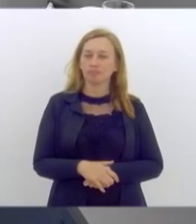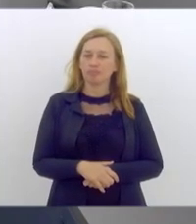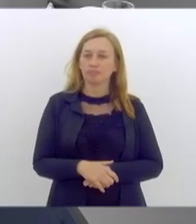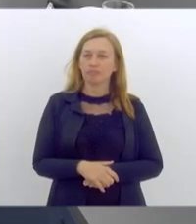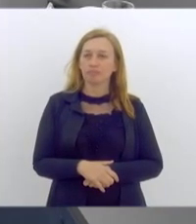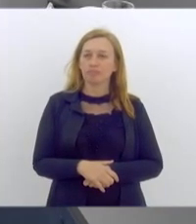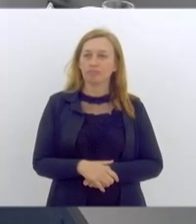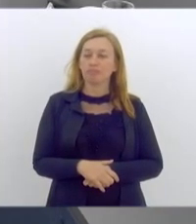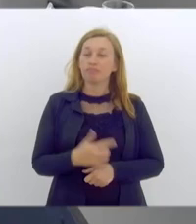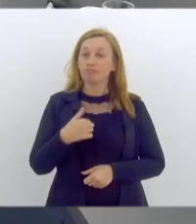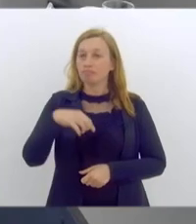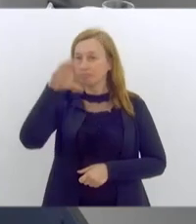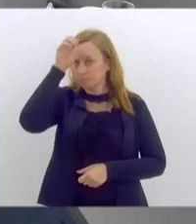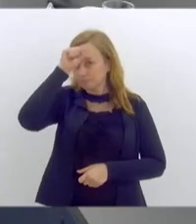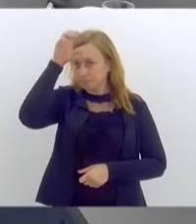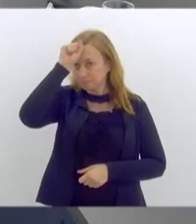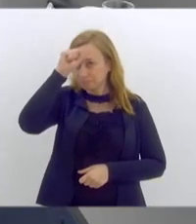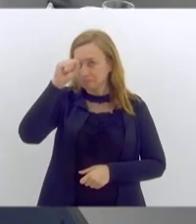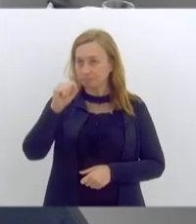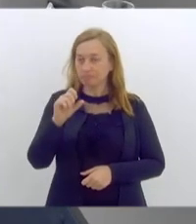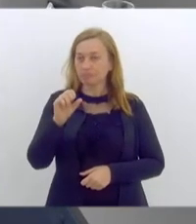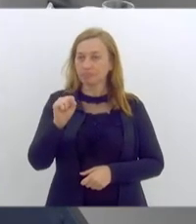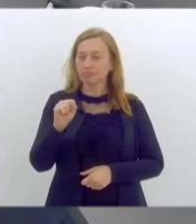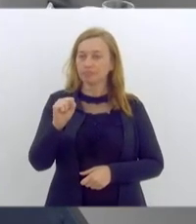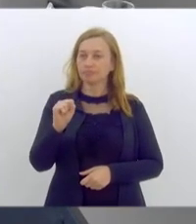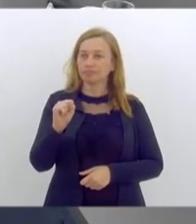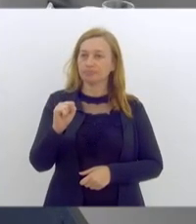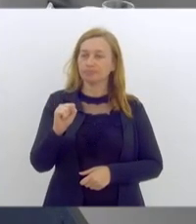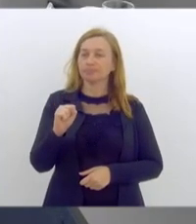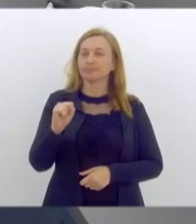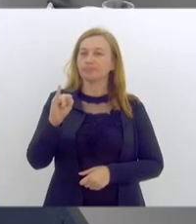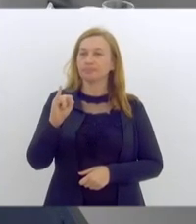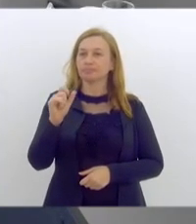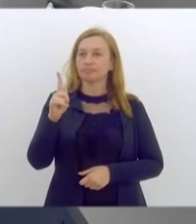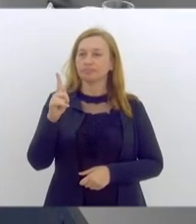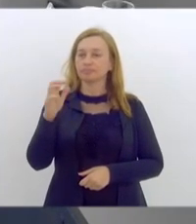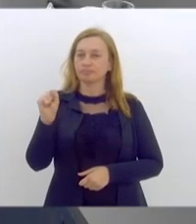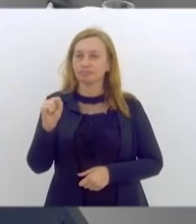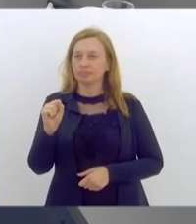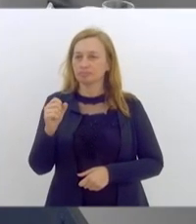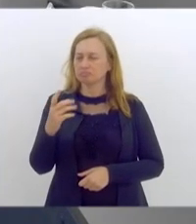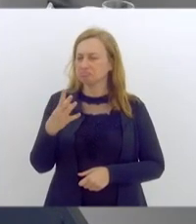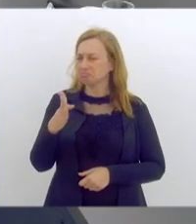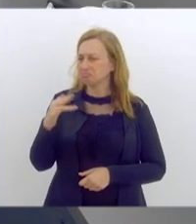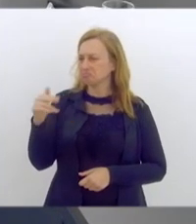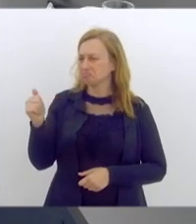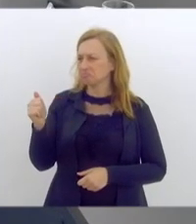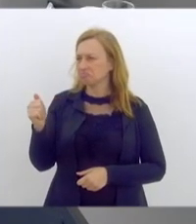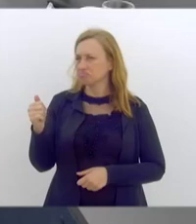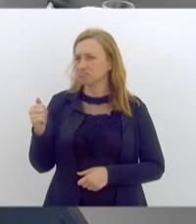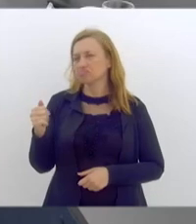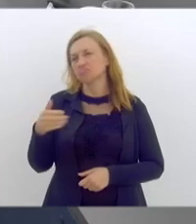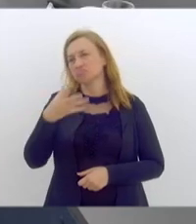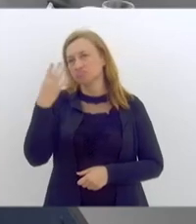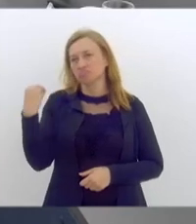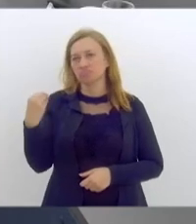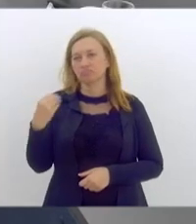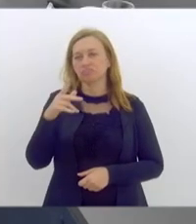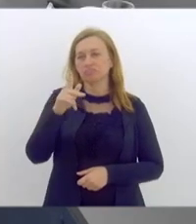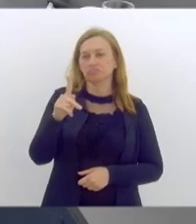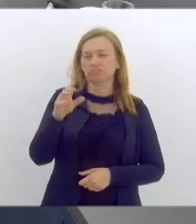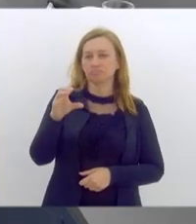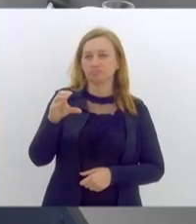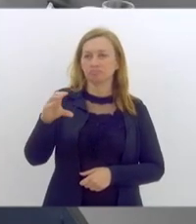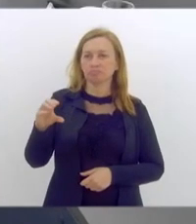E lá eu aprendi uma sigla que eu nunca mais esqueci era assim poc pocc eu